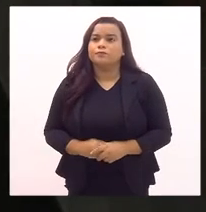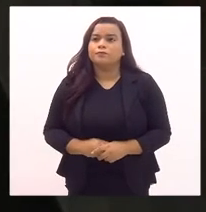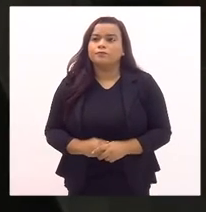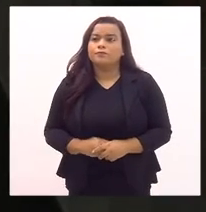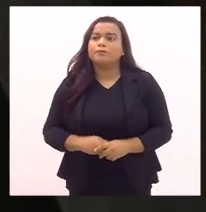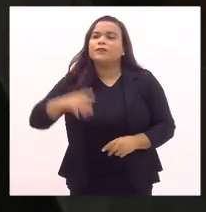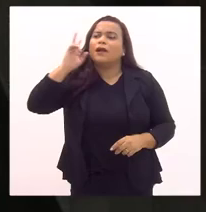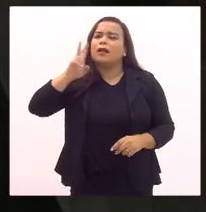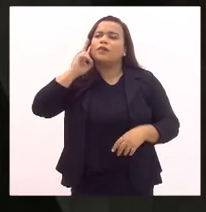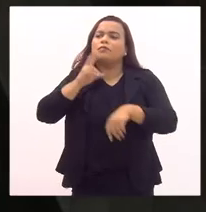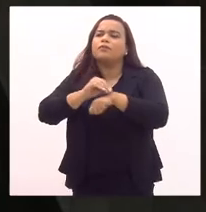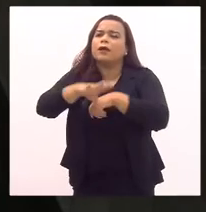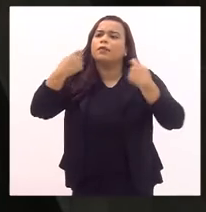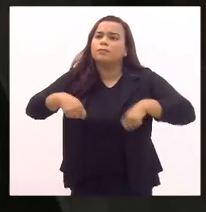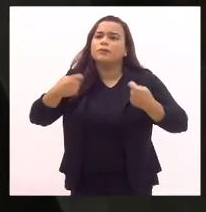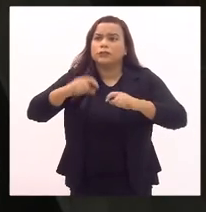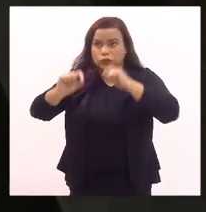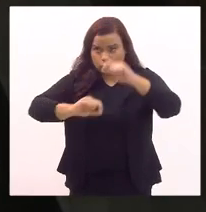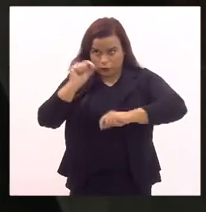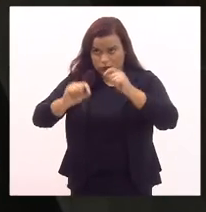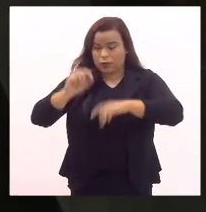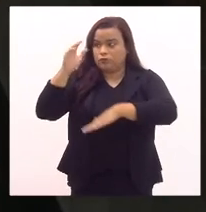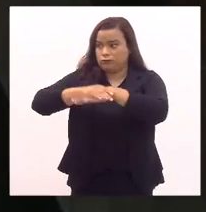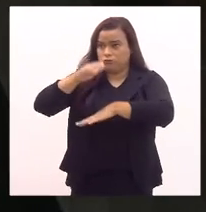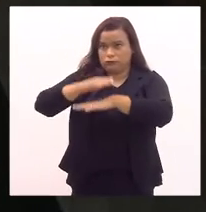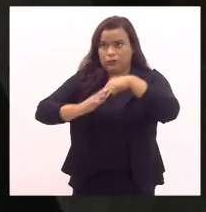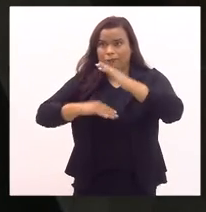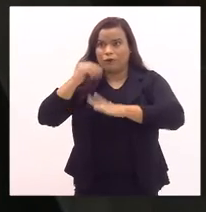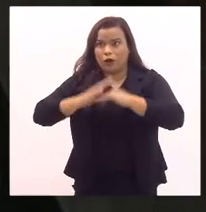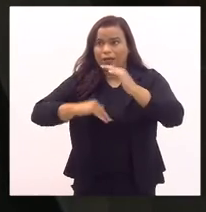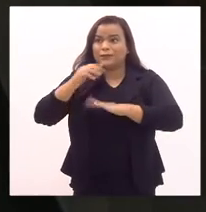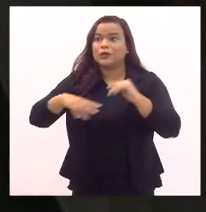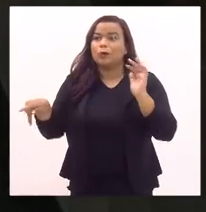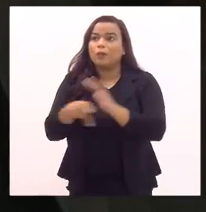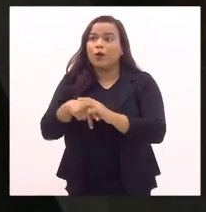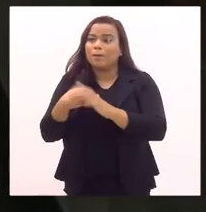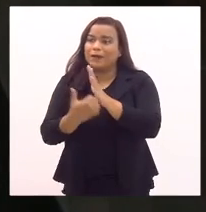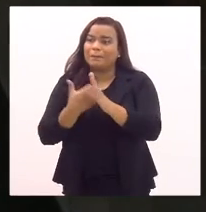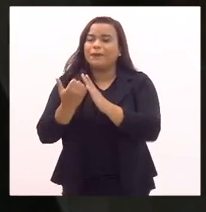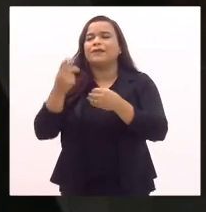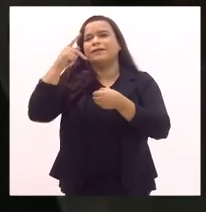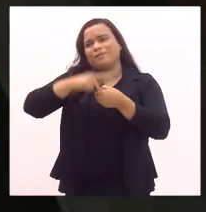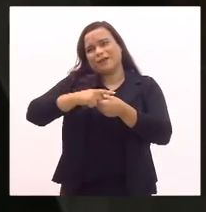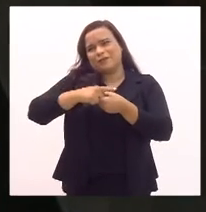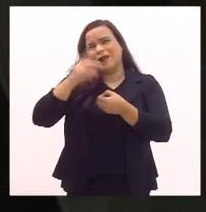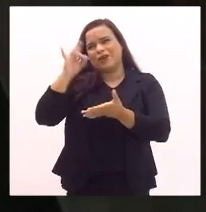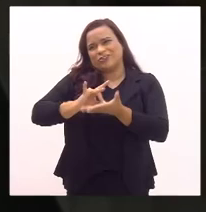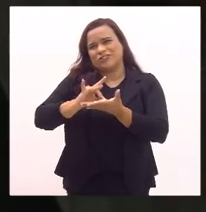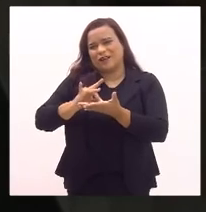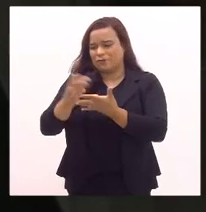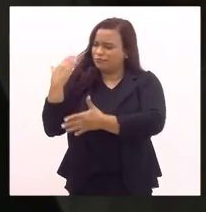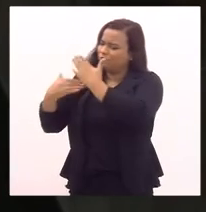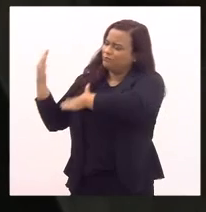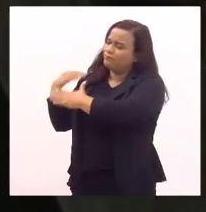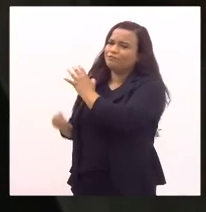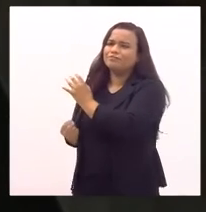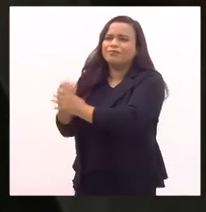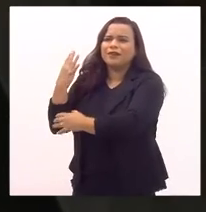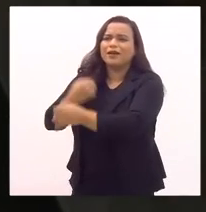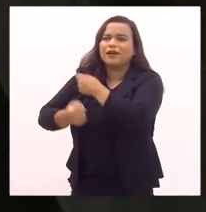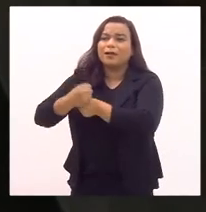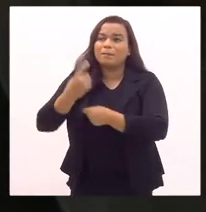se lembrar da vocação original da Petrobras criada em 1953